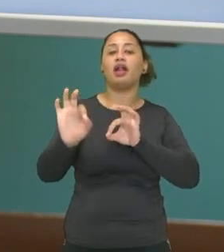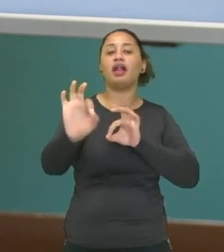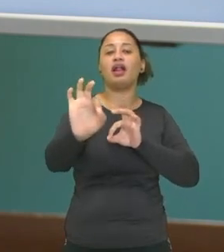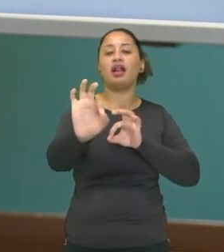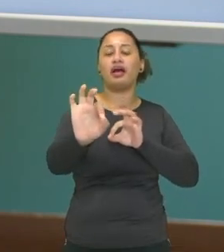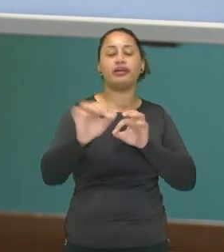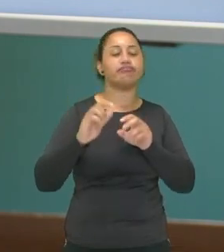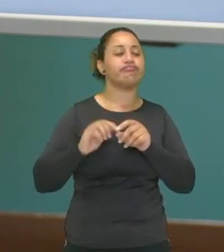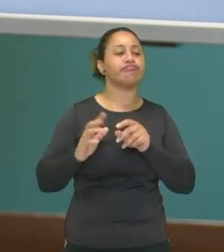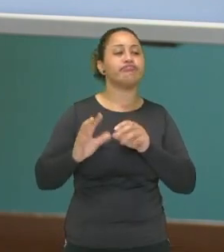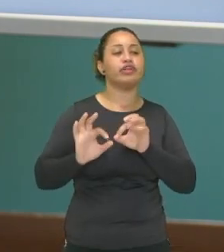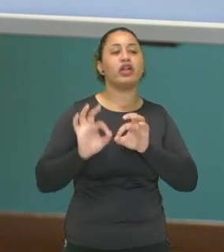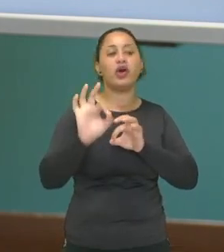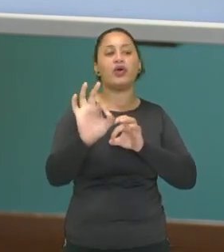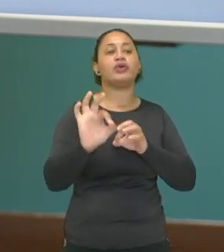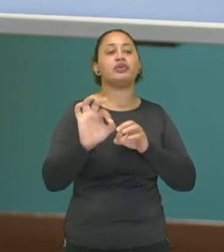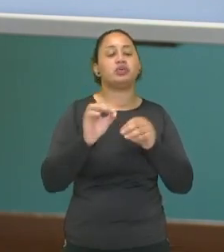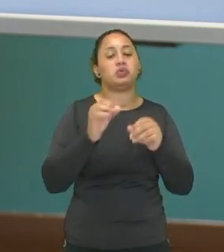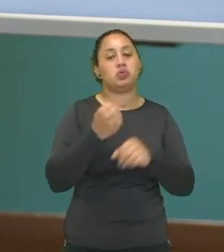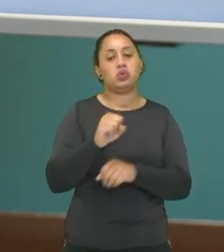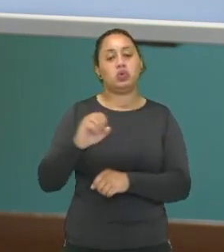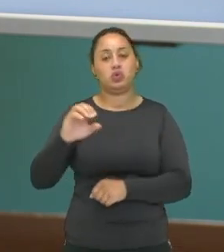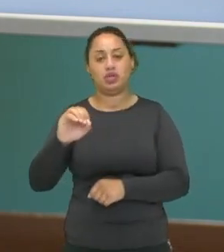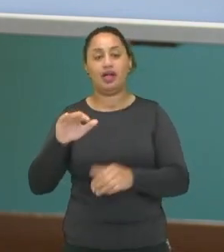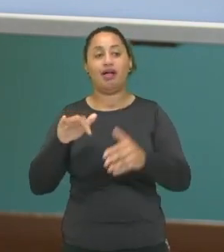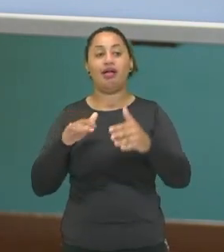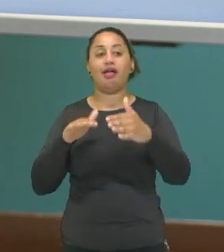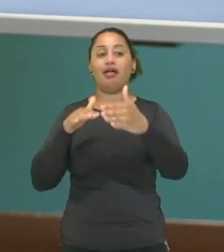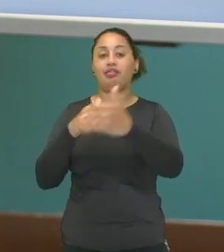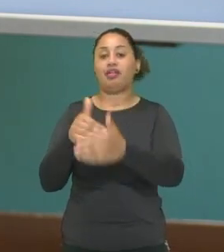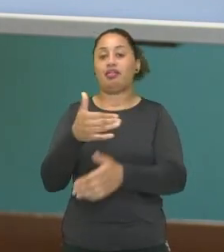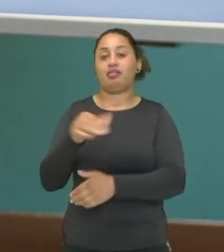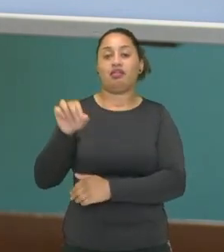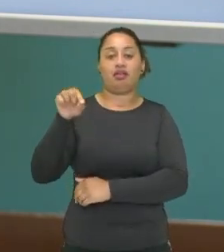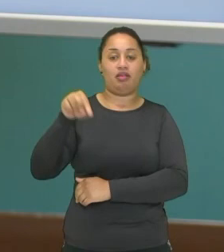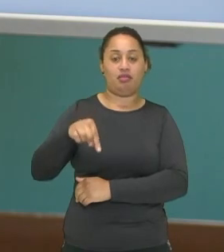distâncias maiores. Começa ali com os 800 até